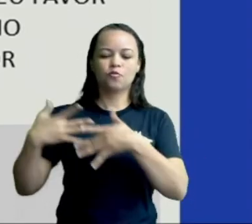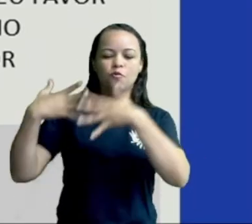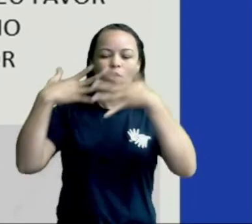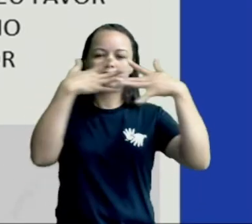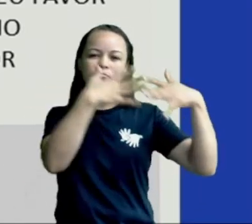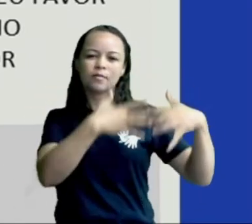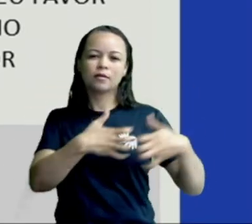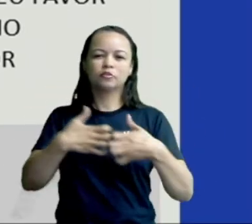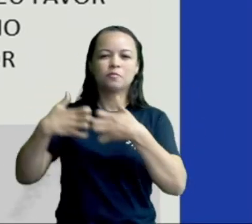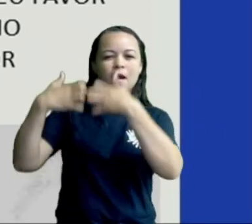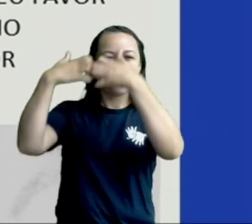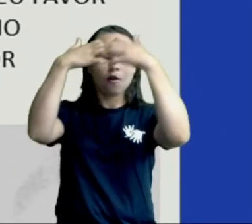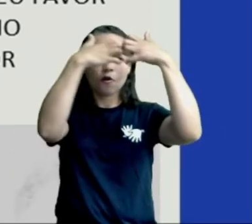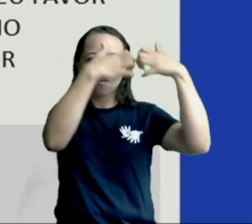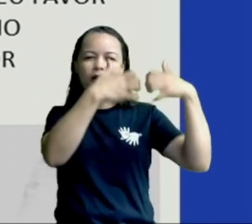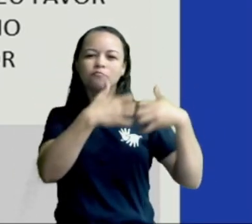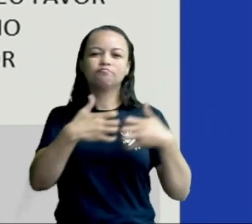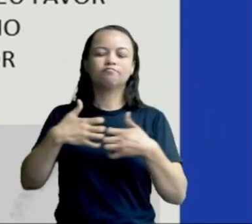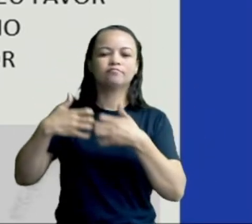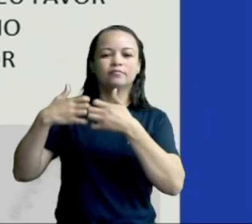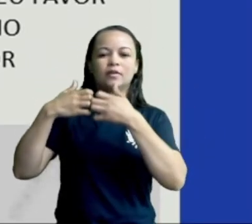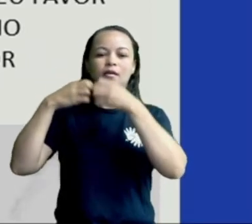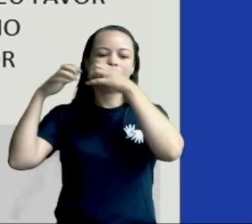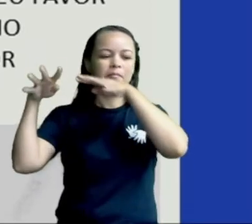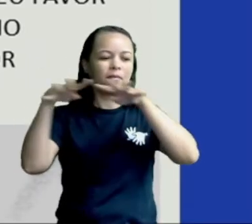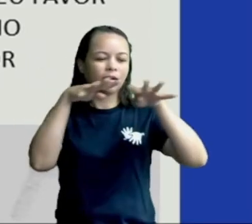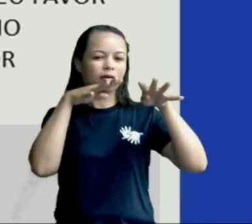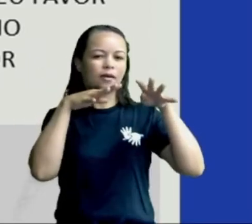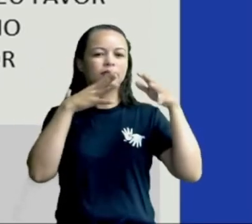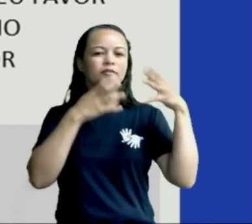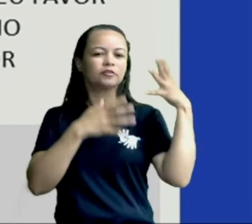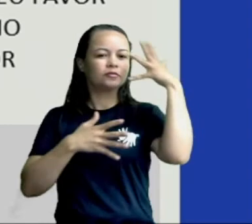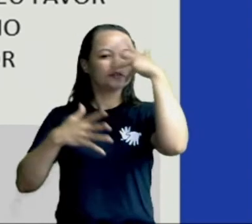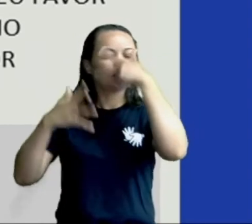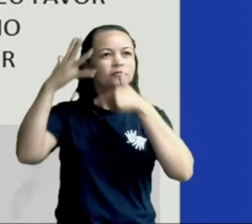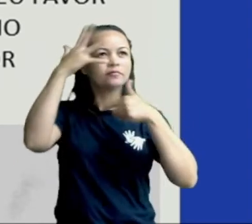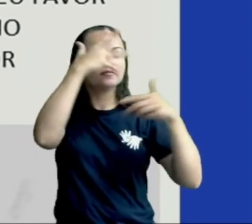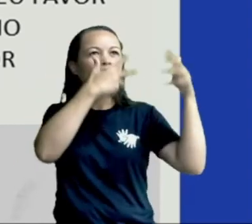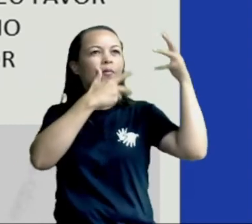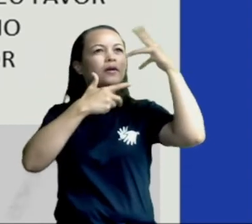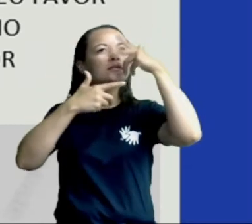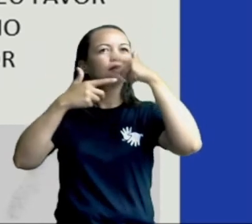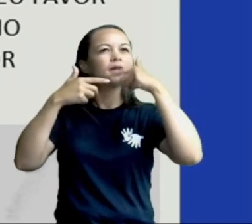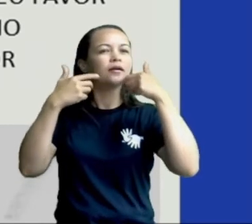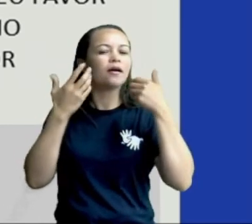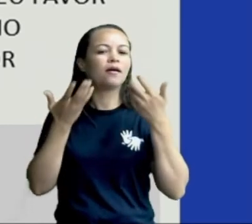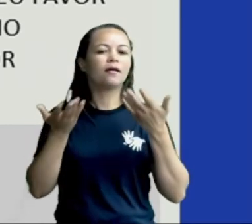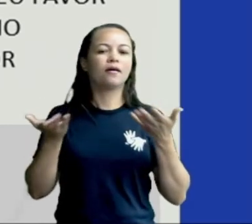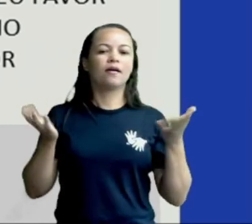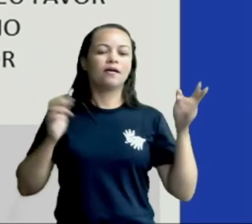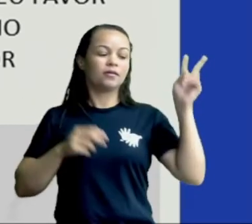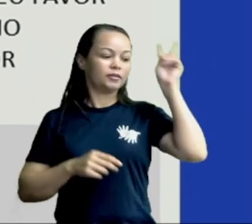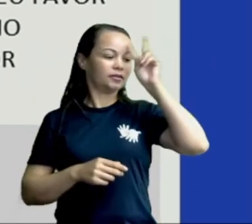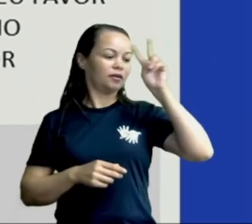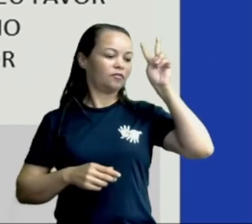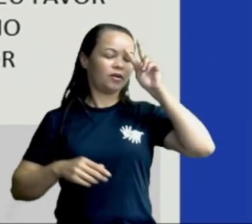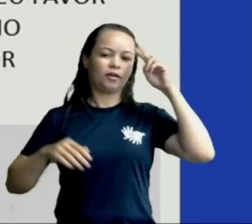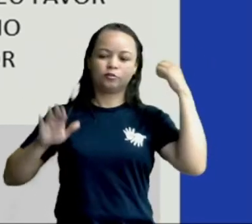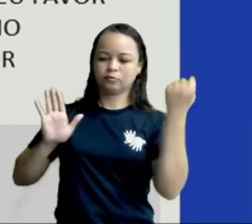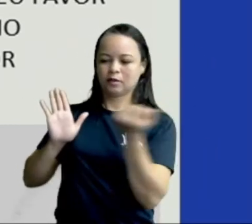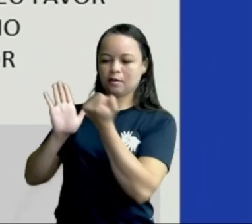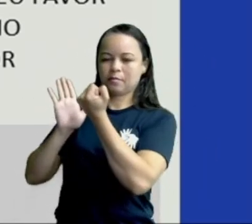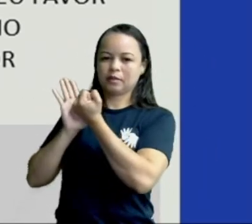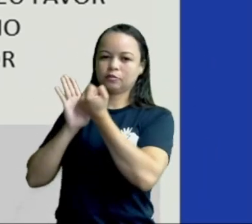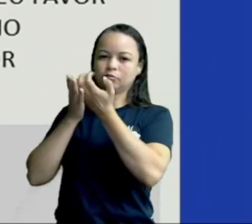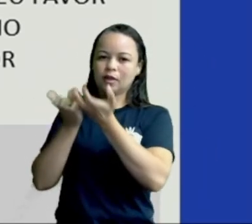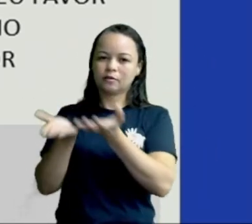as tuas irmãs de maior glória, aparecem visões de sobrancelha,